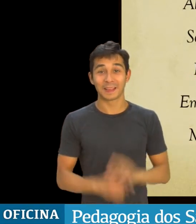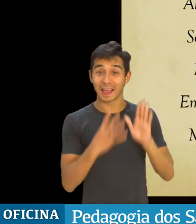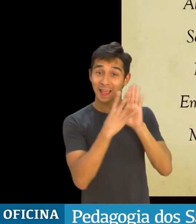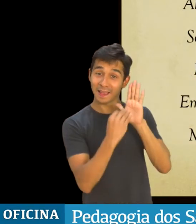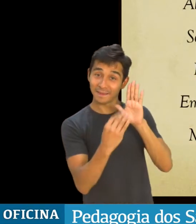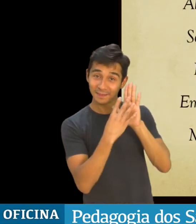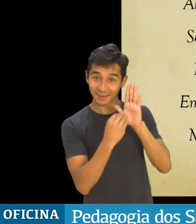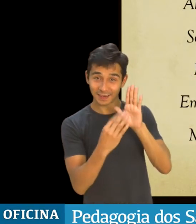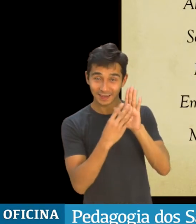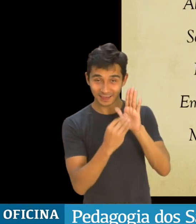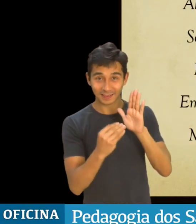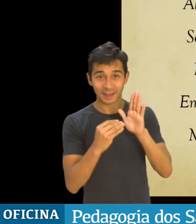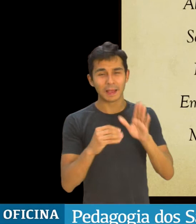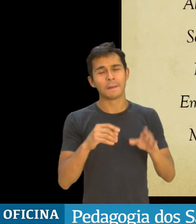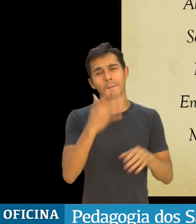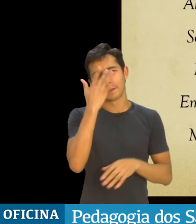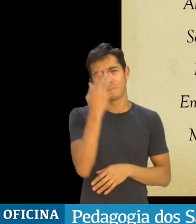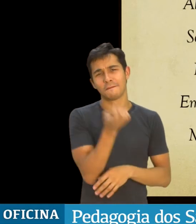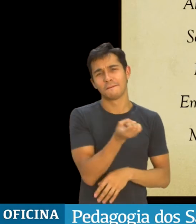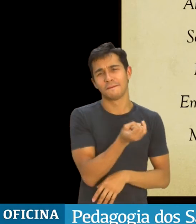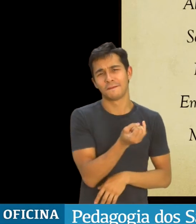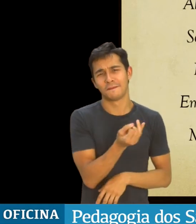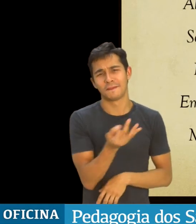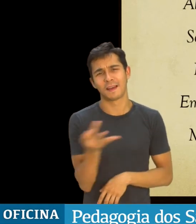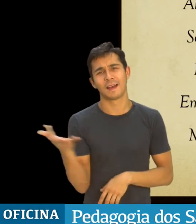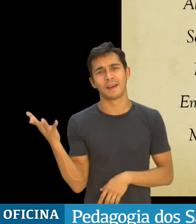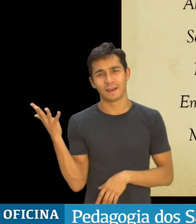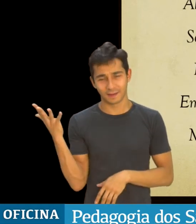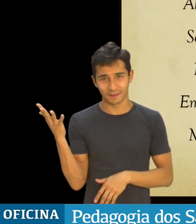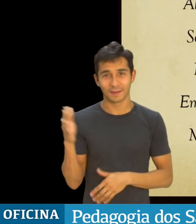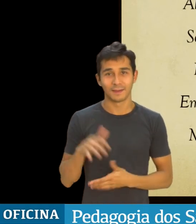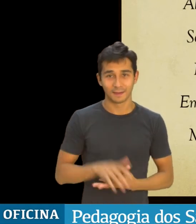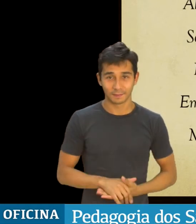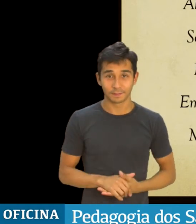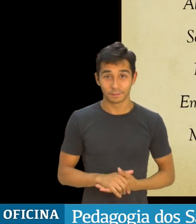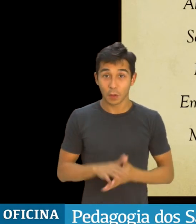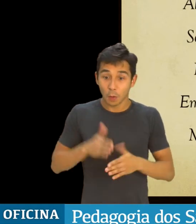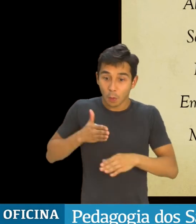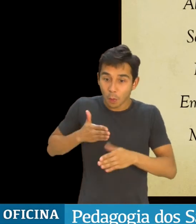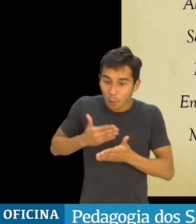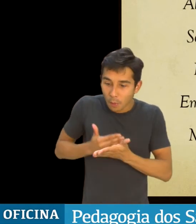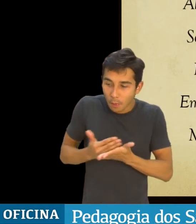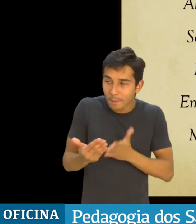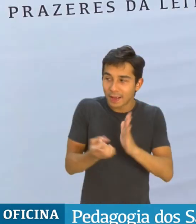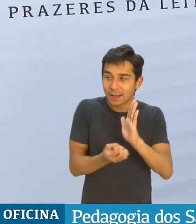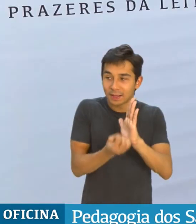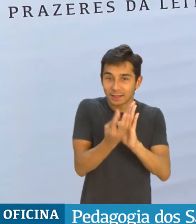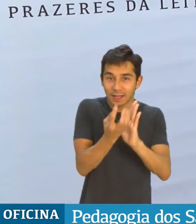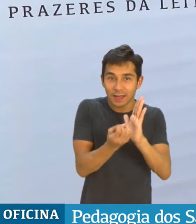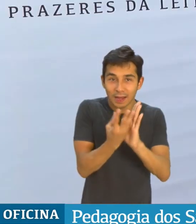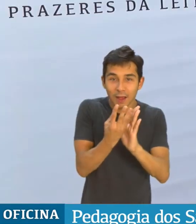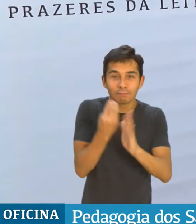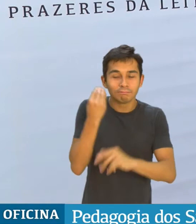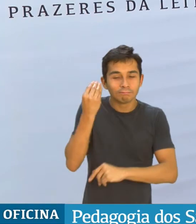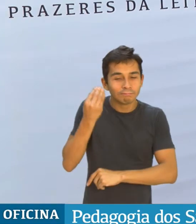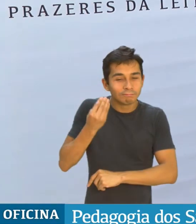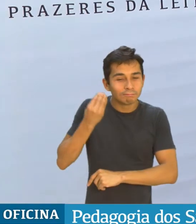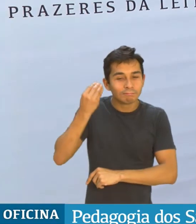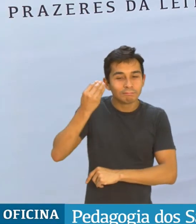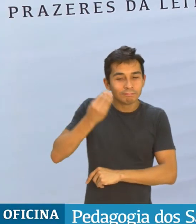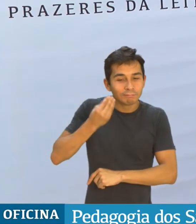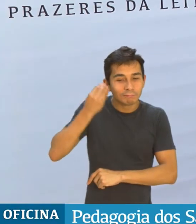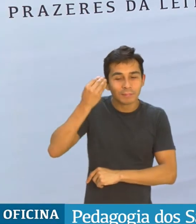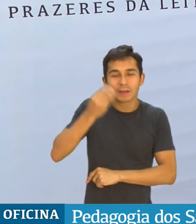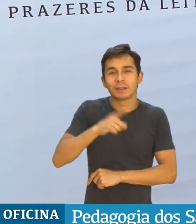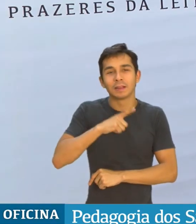tem mais muita gente. Quando você começa a mergulhar no universo dos saraus e dos slams, você que, por exemplo,